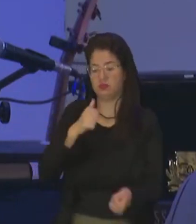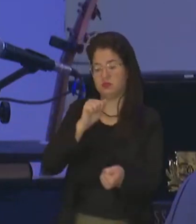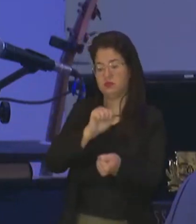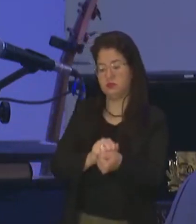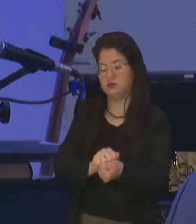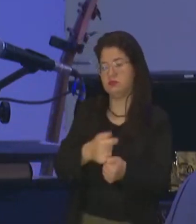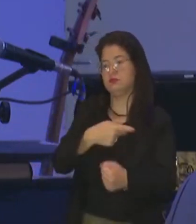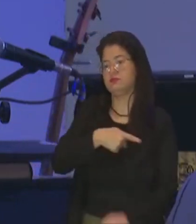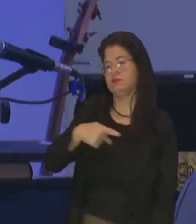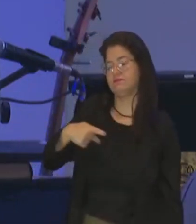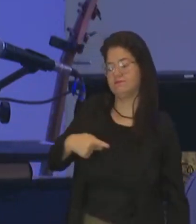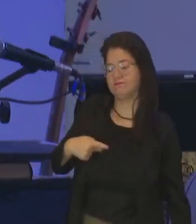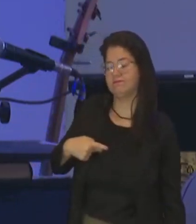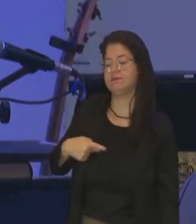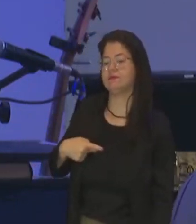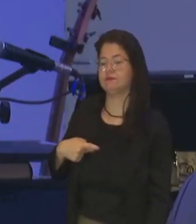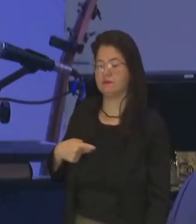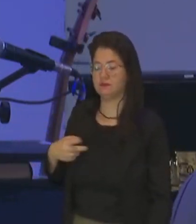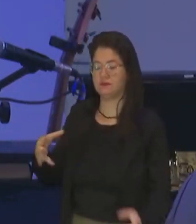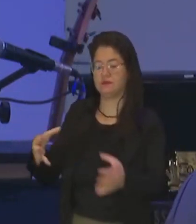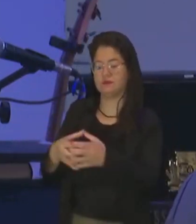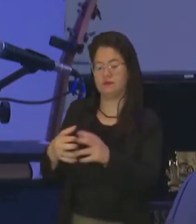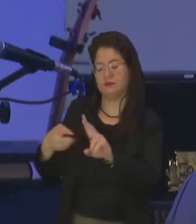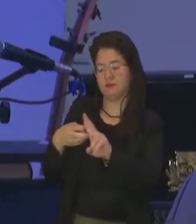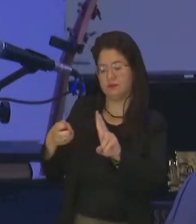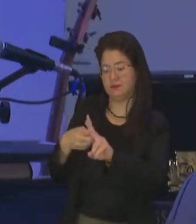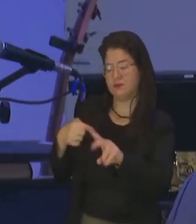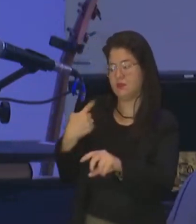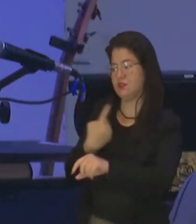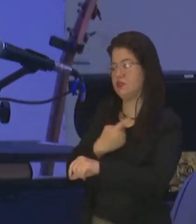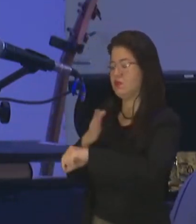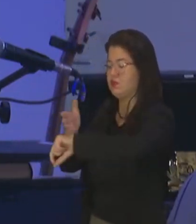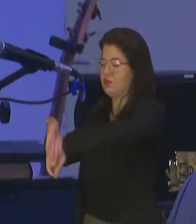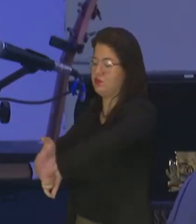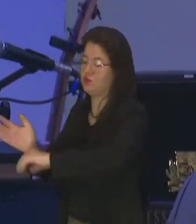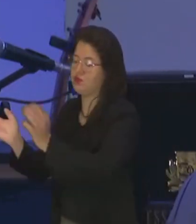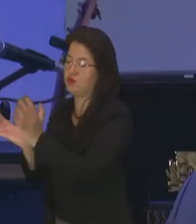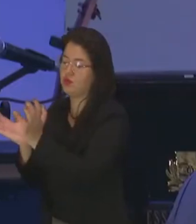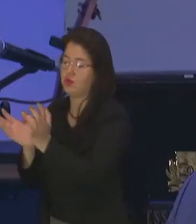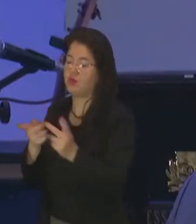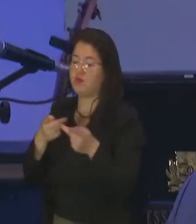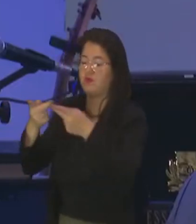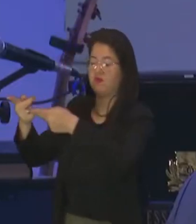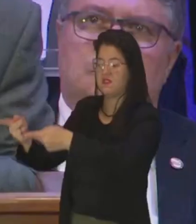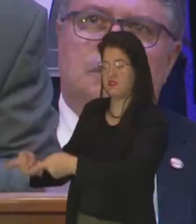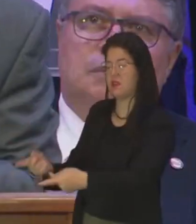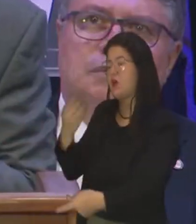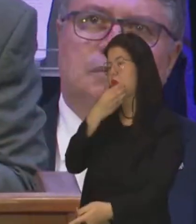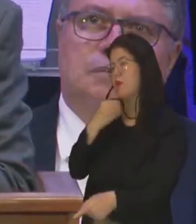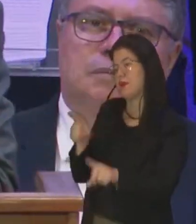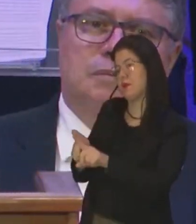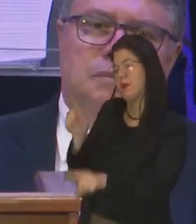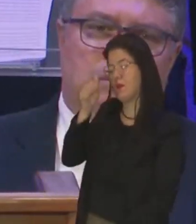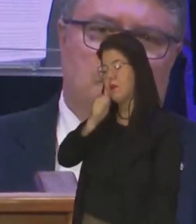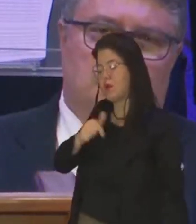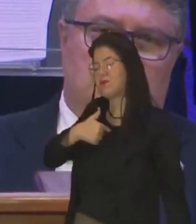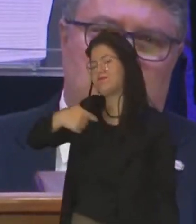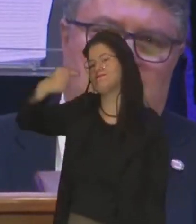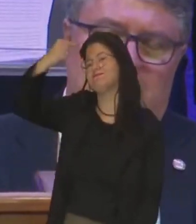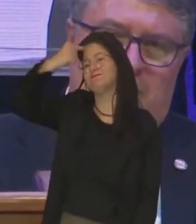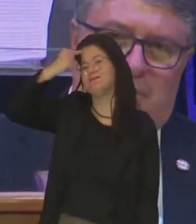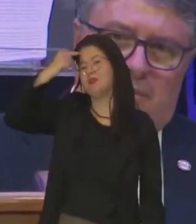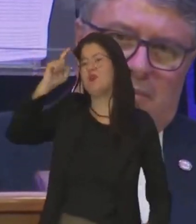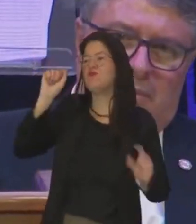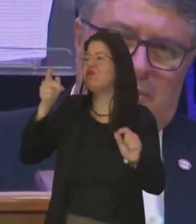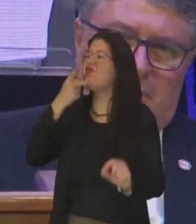com o pastor Silvino Xerente, fomos até a aldeia dele para visitá-lo, ele e a sua esposa. E naquele momento eu pensei, o